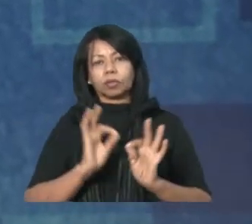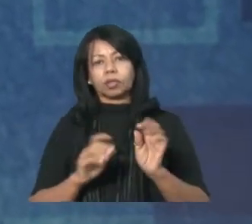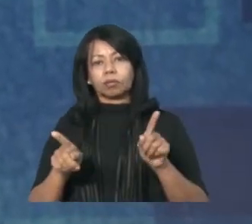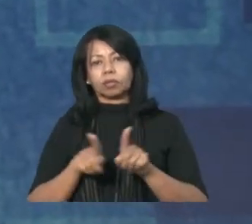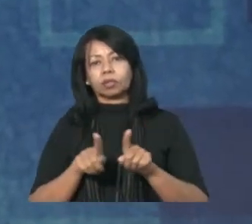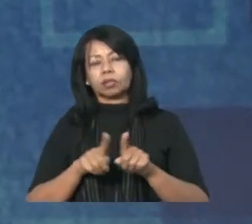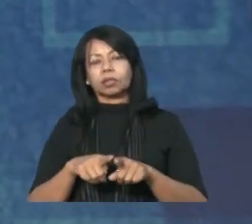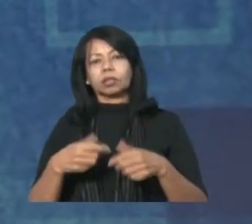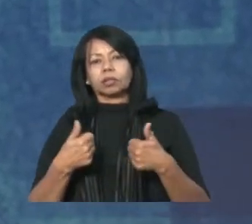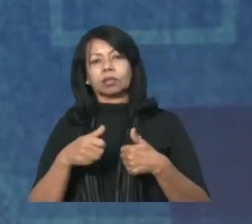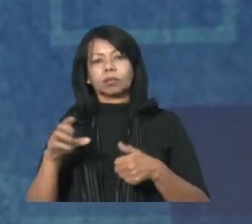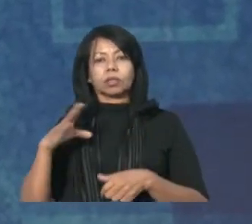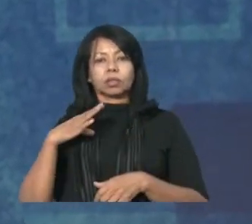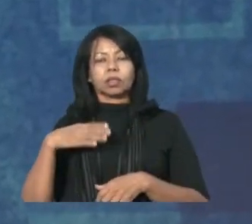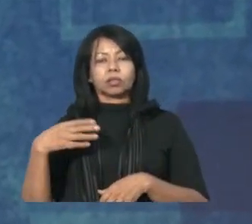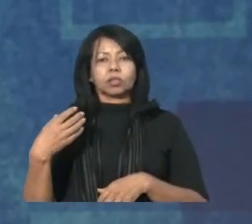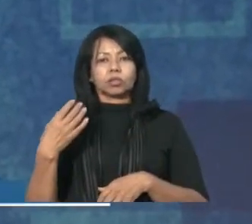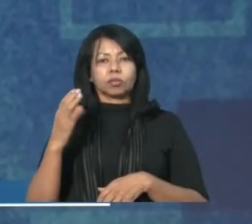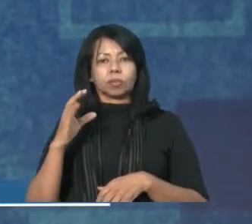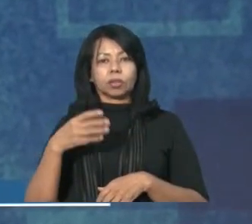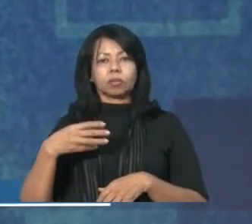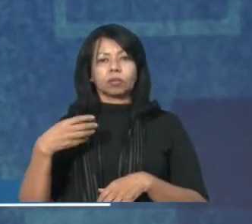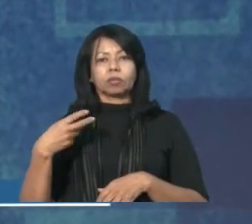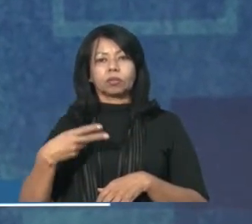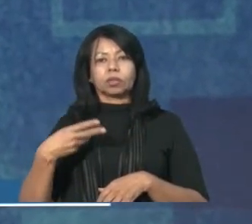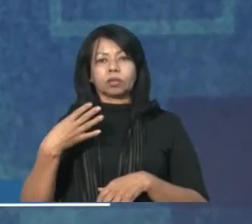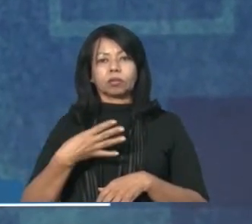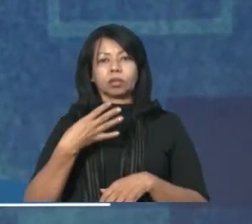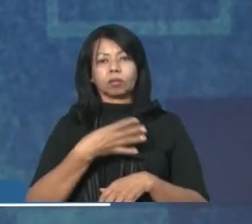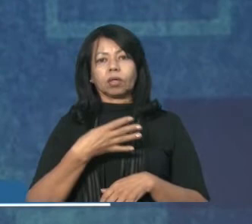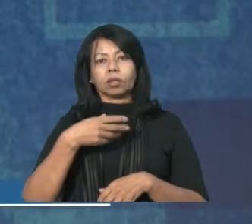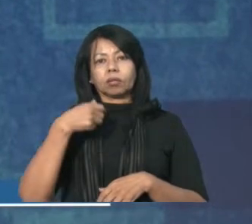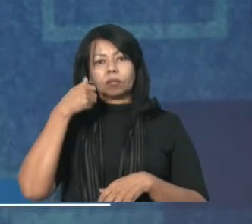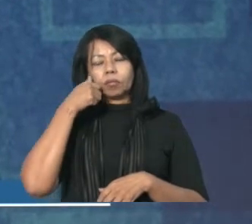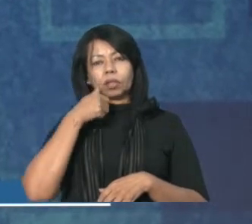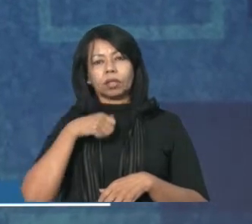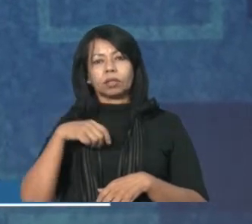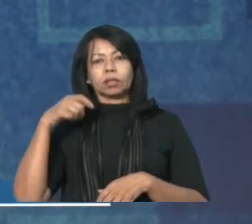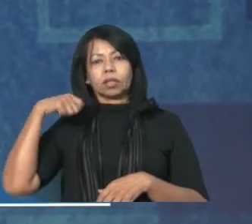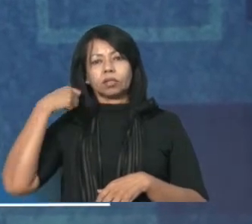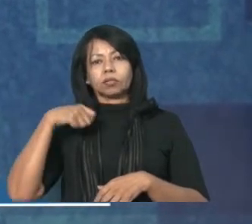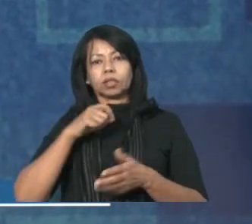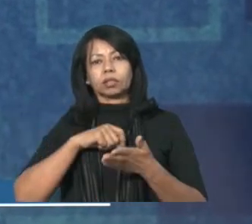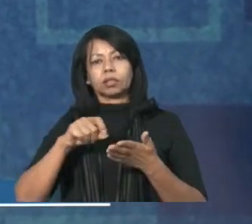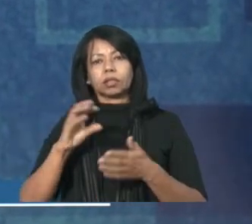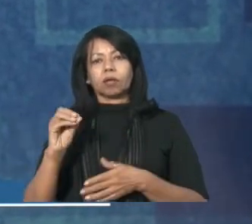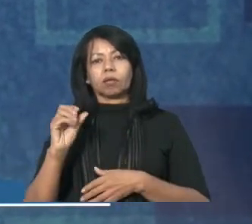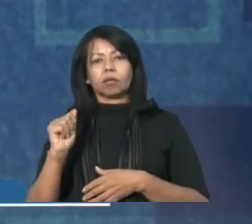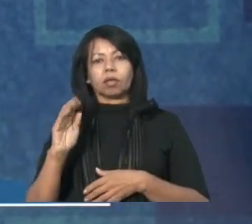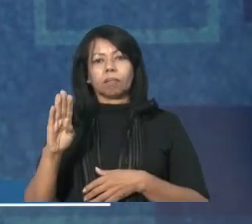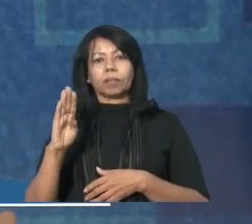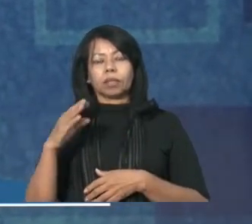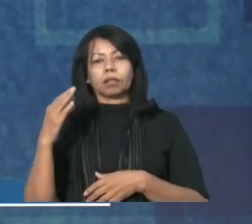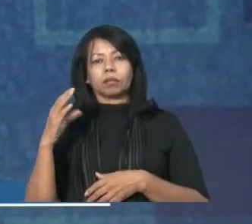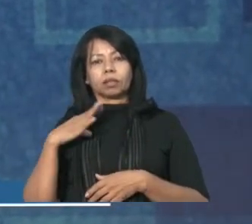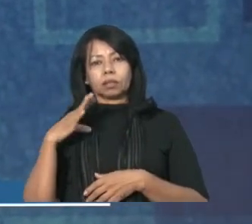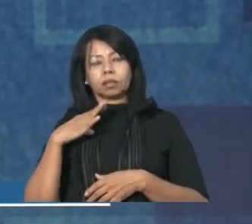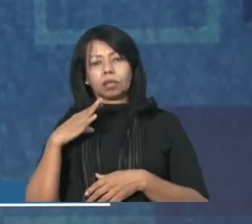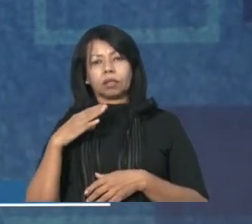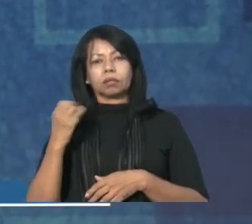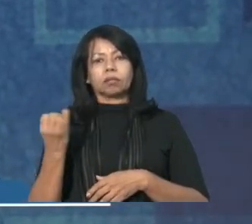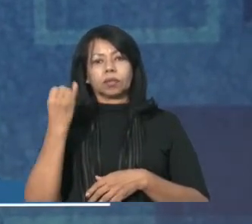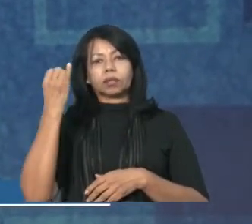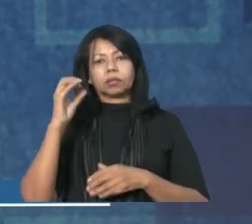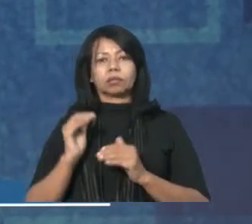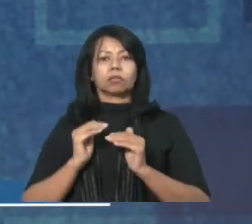como esse nós estamos na cidade de Cubatão 244 mulheres advogada inscrita no apê da nossa cidade você vem importante do